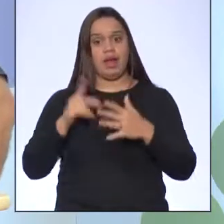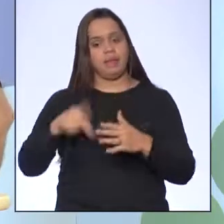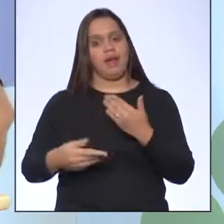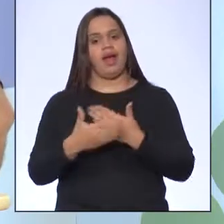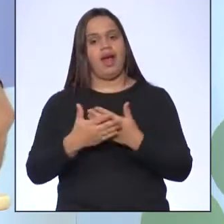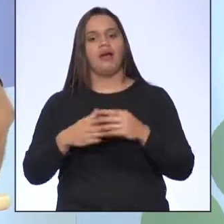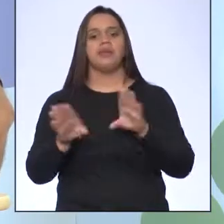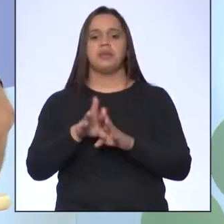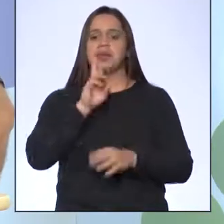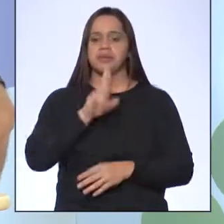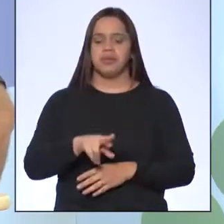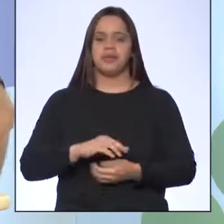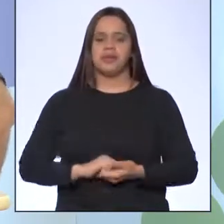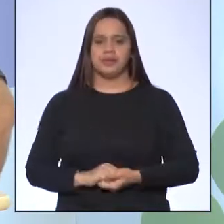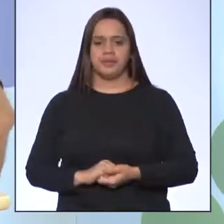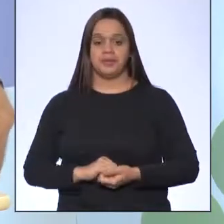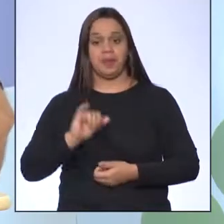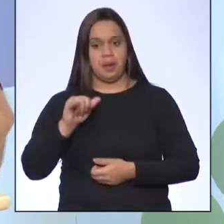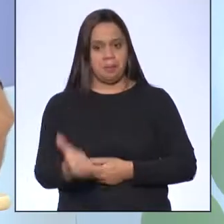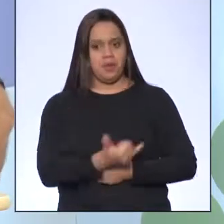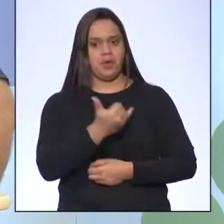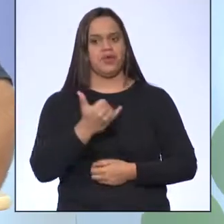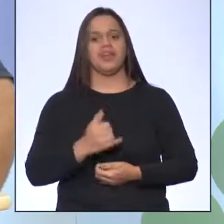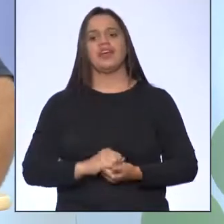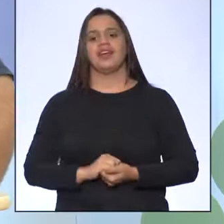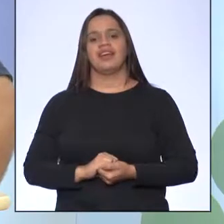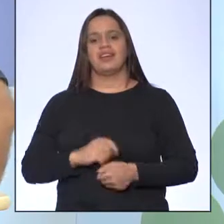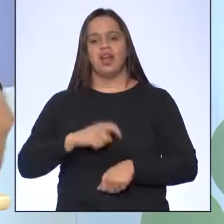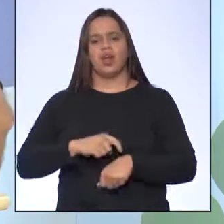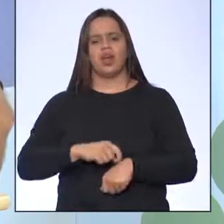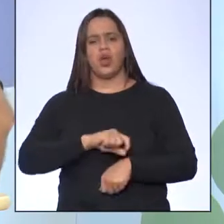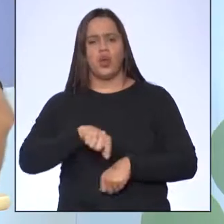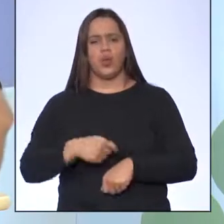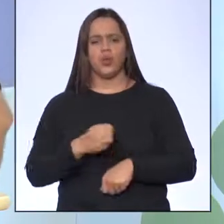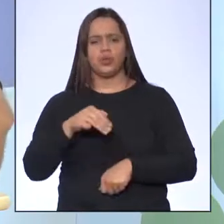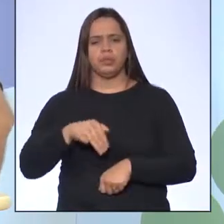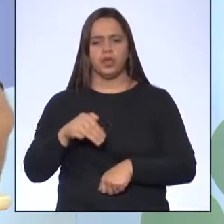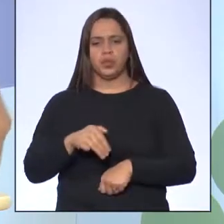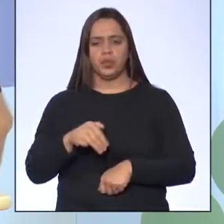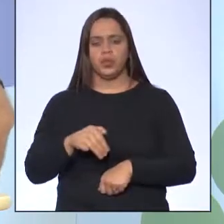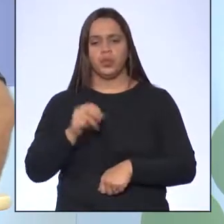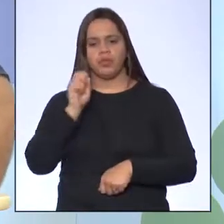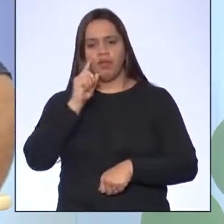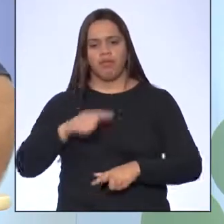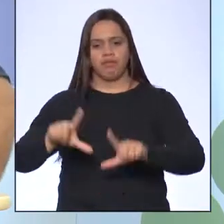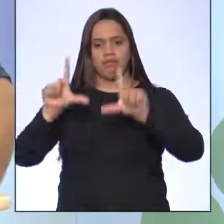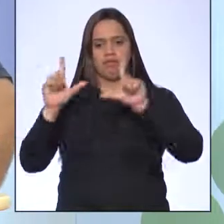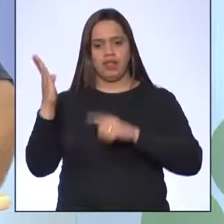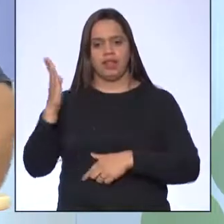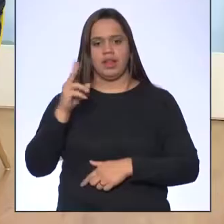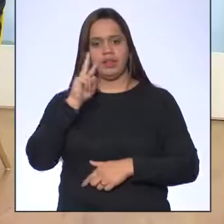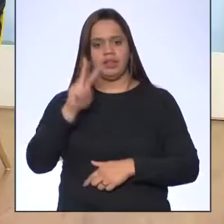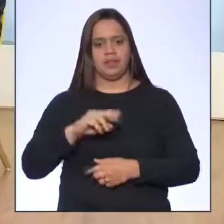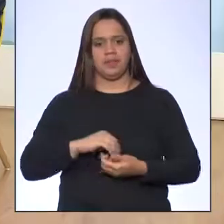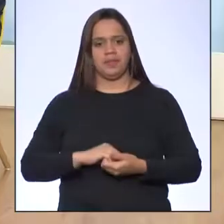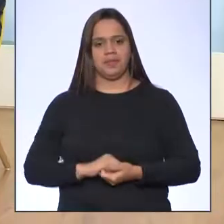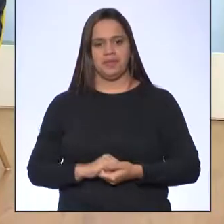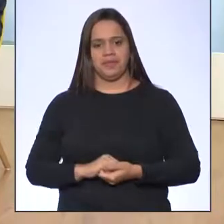para as respostas, né? Então, aproveitem, nós vamos dar alguns minutinhos para vocês e manter aí na tela as questões,